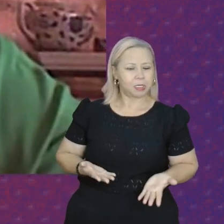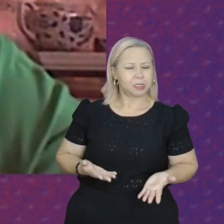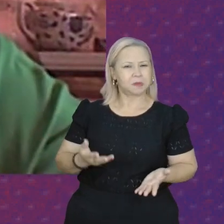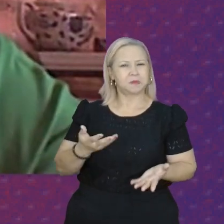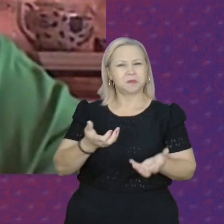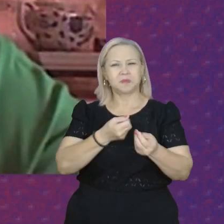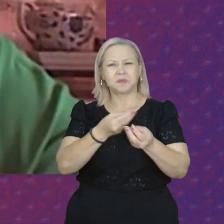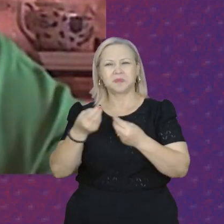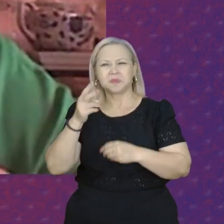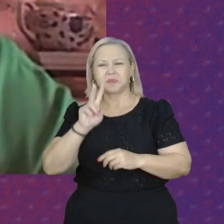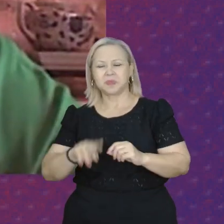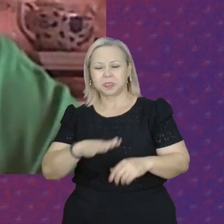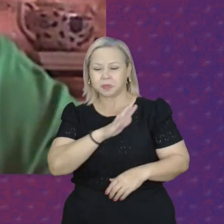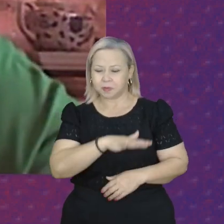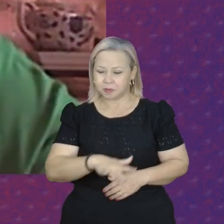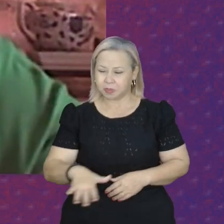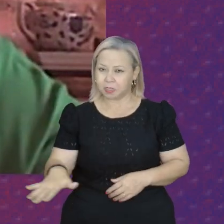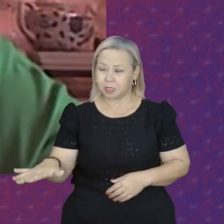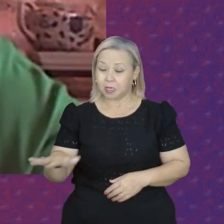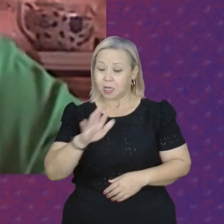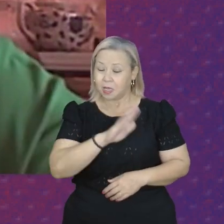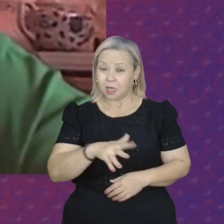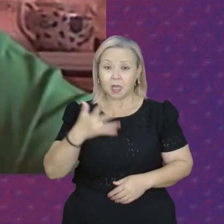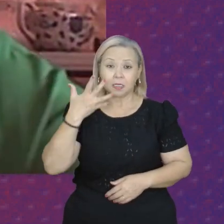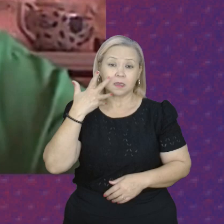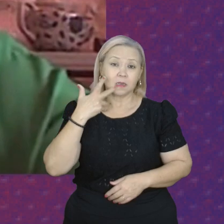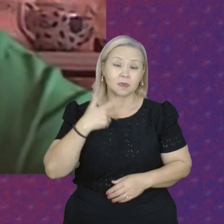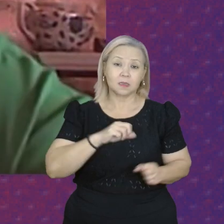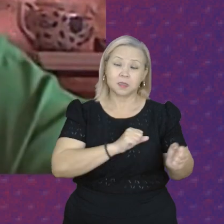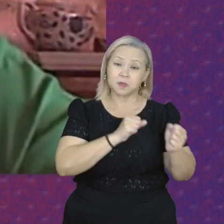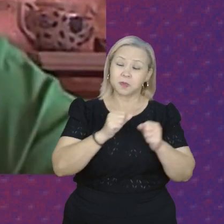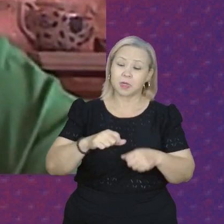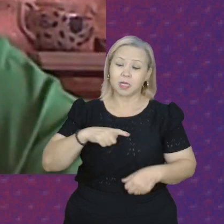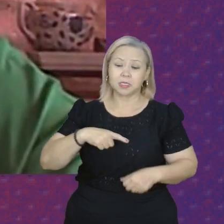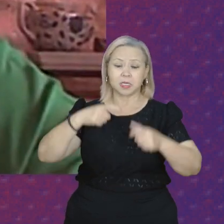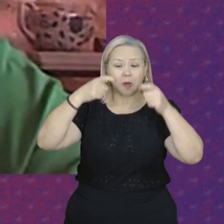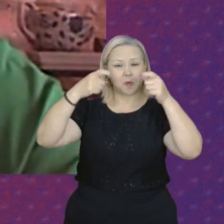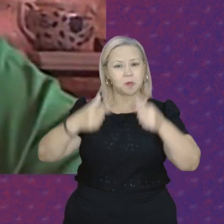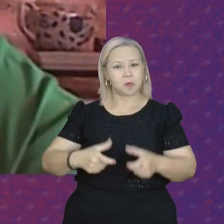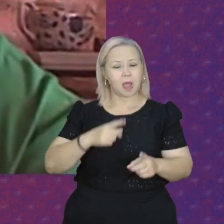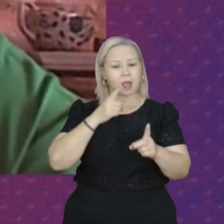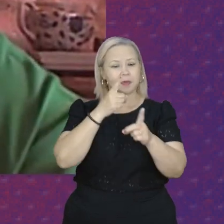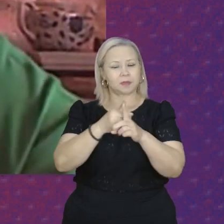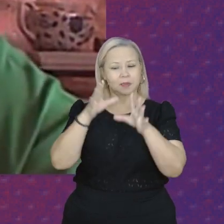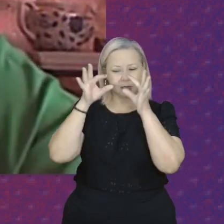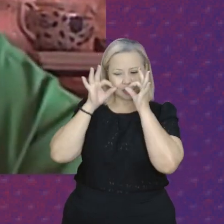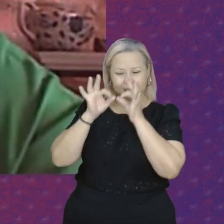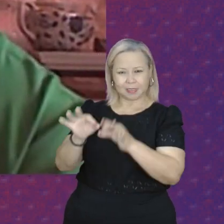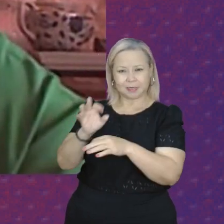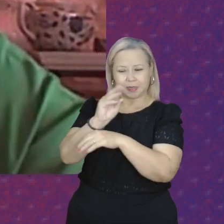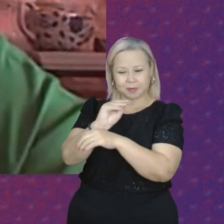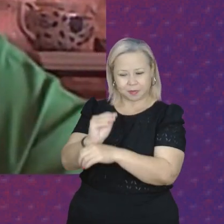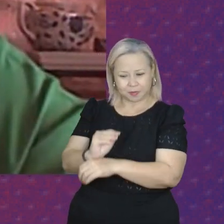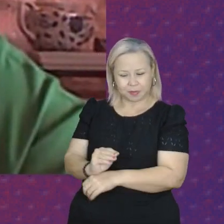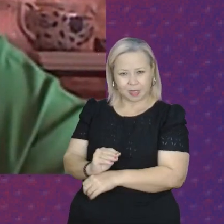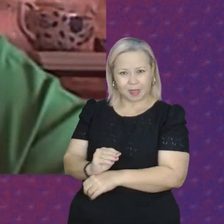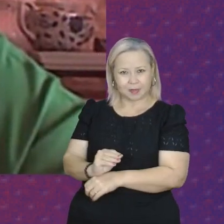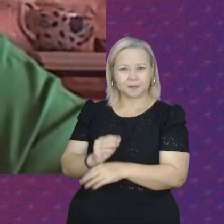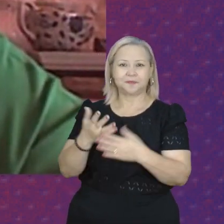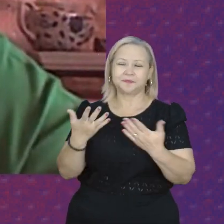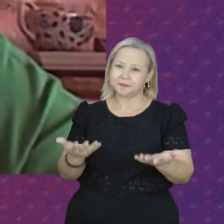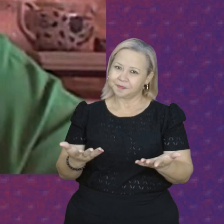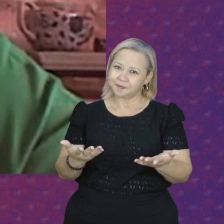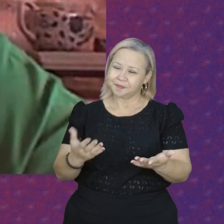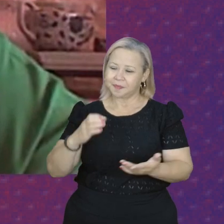com as suas crianças, que essas crianças pudessem ter um espaço também de atenção, de acolhimento, e que no CRAS,